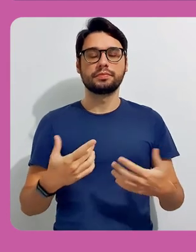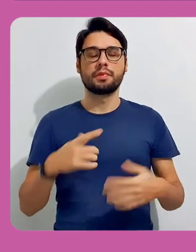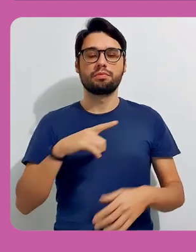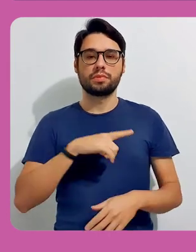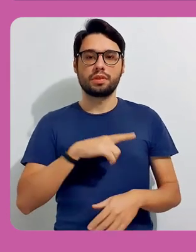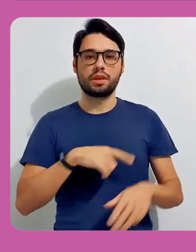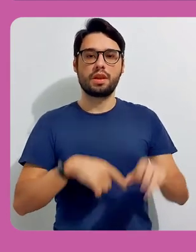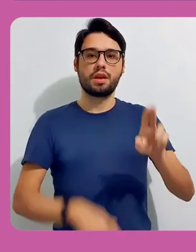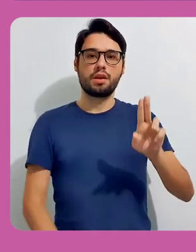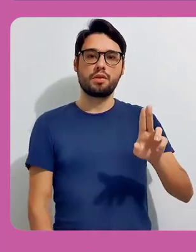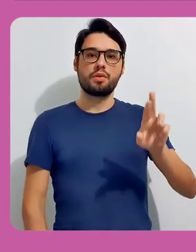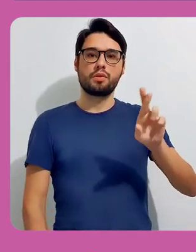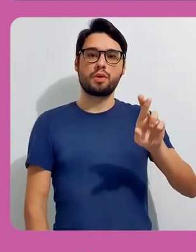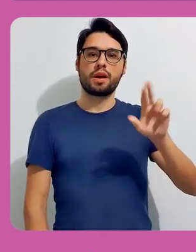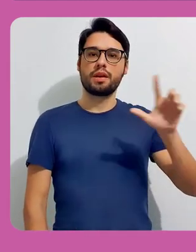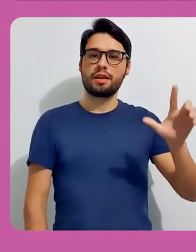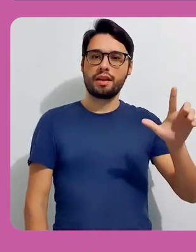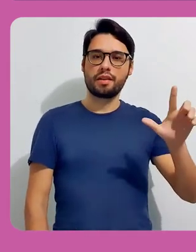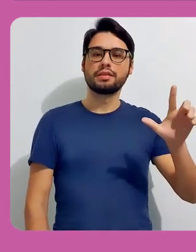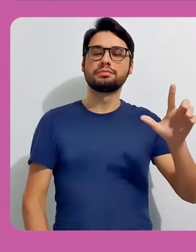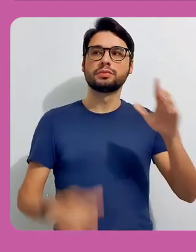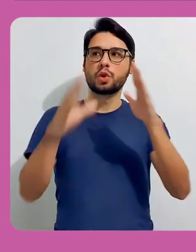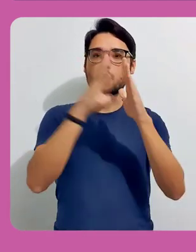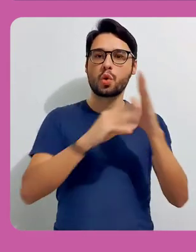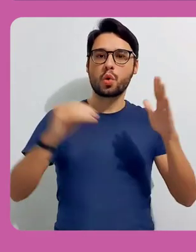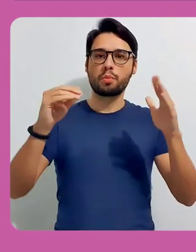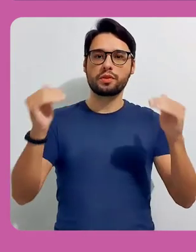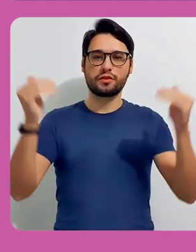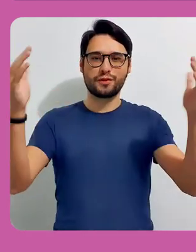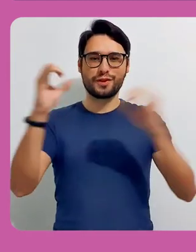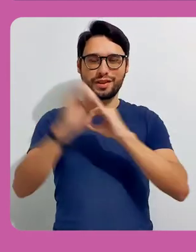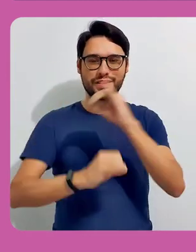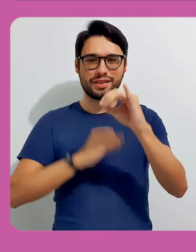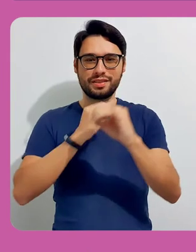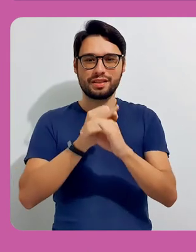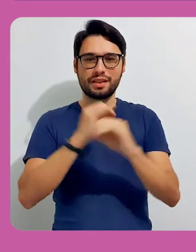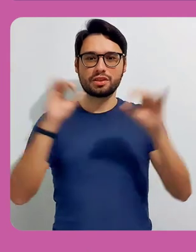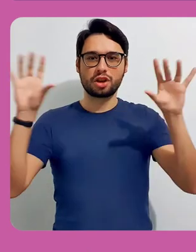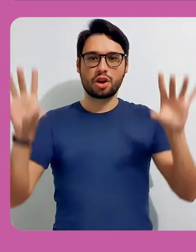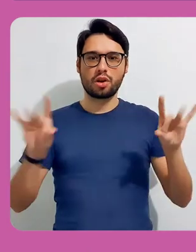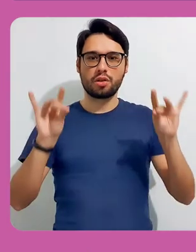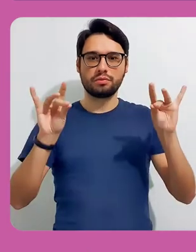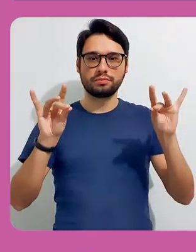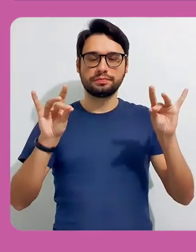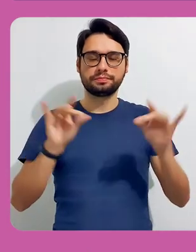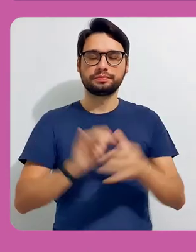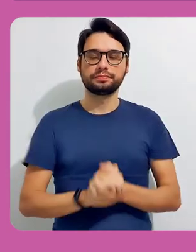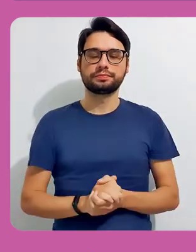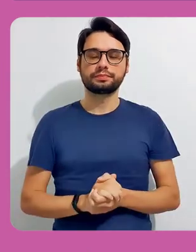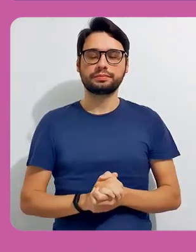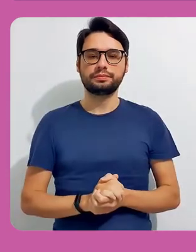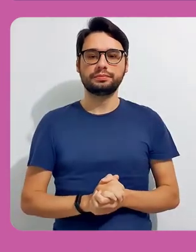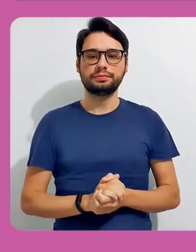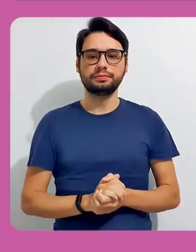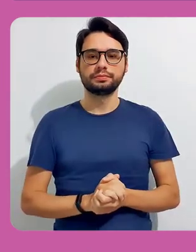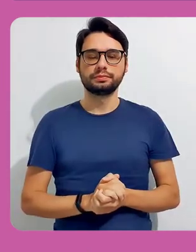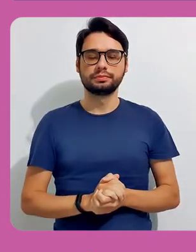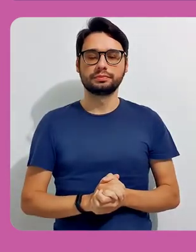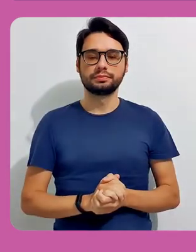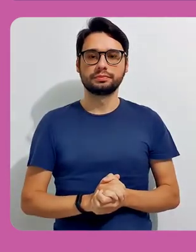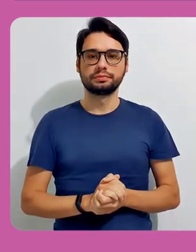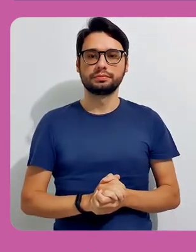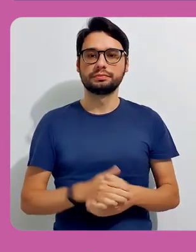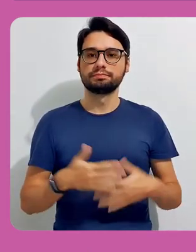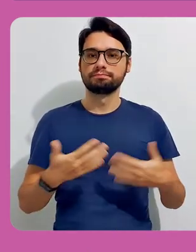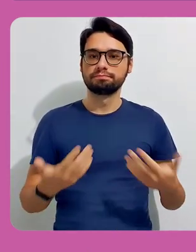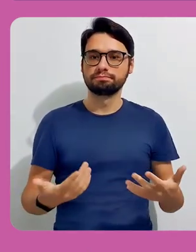colocar então a url externa é importante de colocar aqui o http na frente o bicho que ponto bem